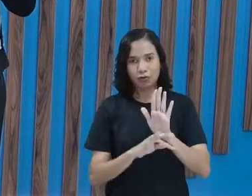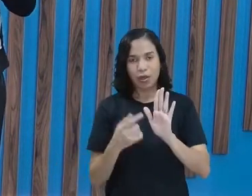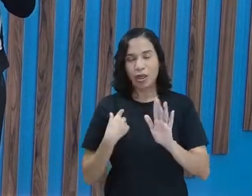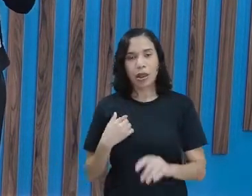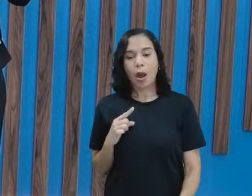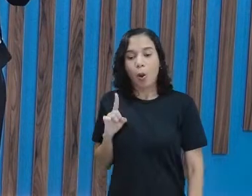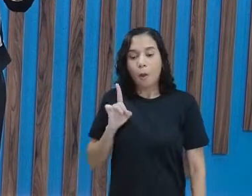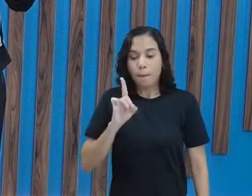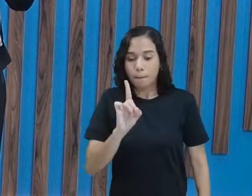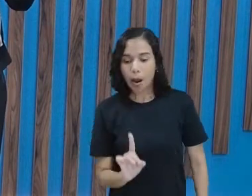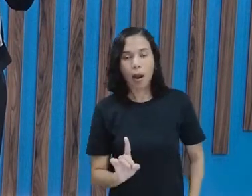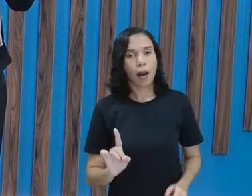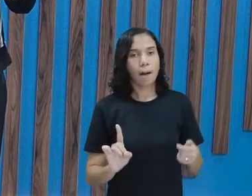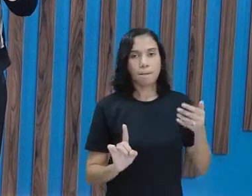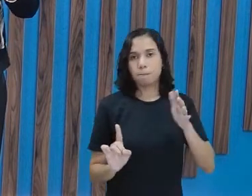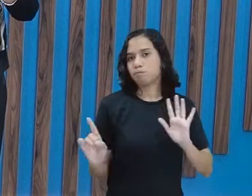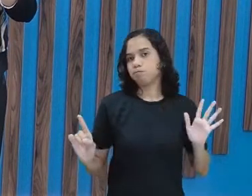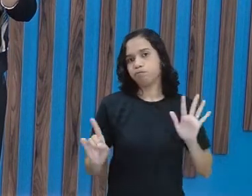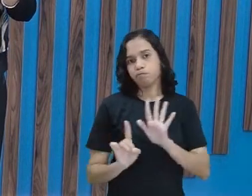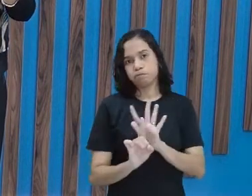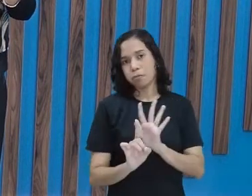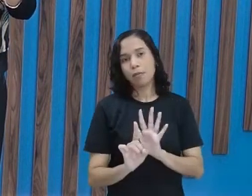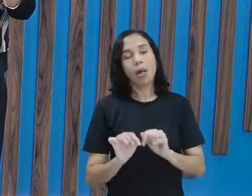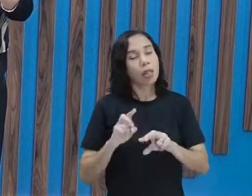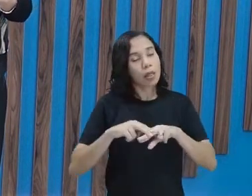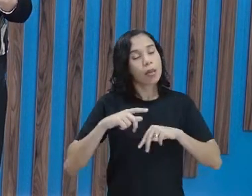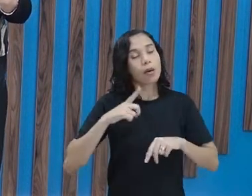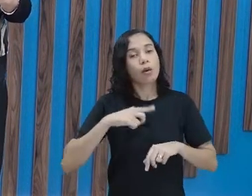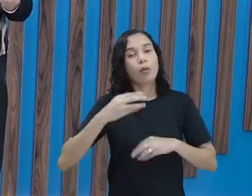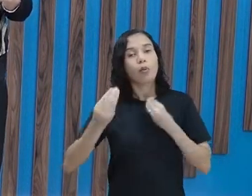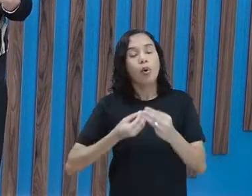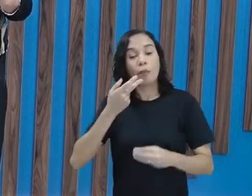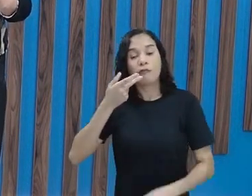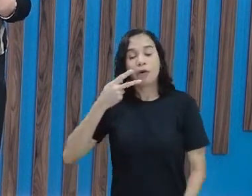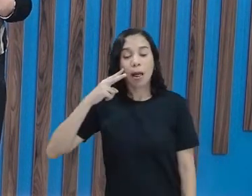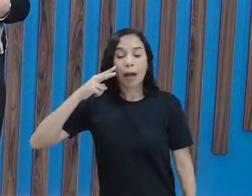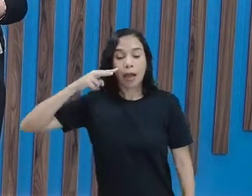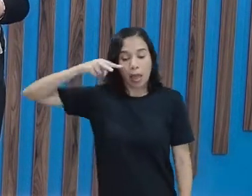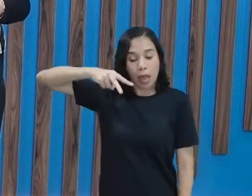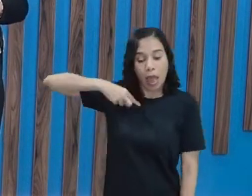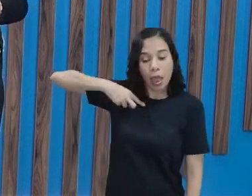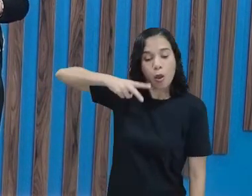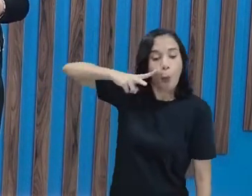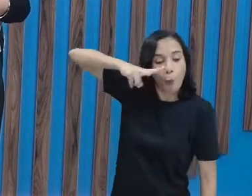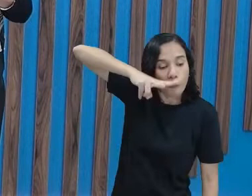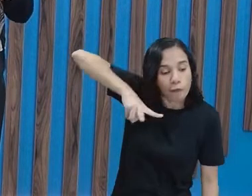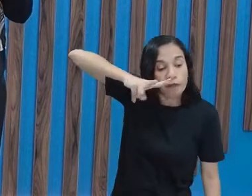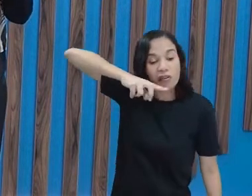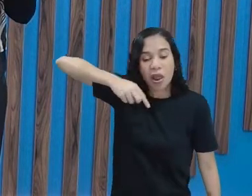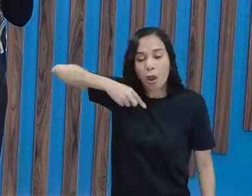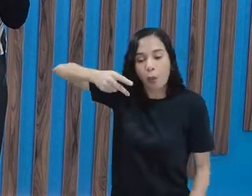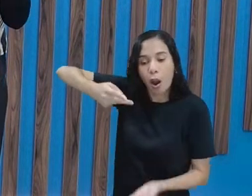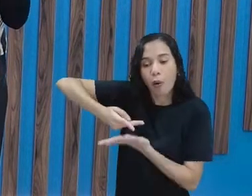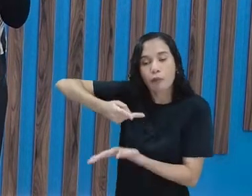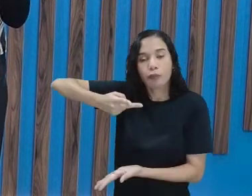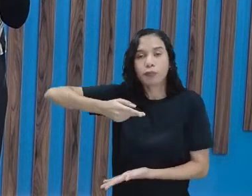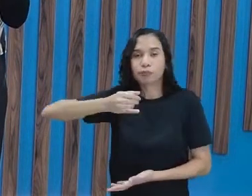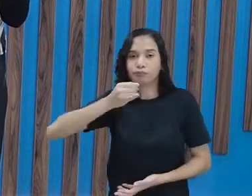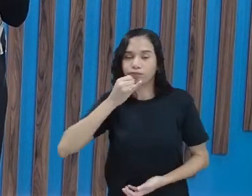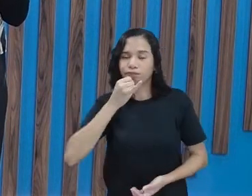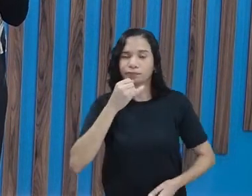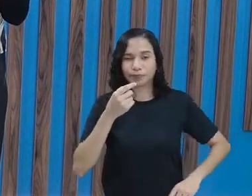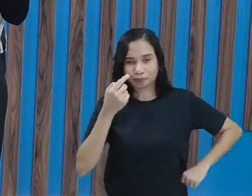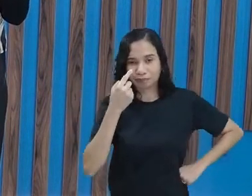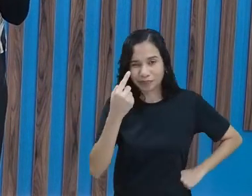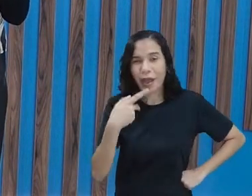não participar da história, a história sempre é contada na terceira pessoa. Então, eu, por exemplo, contando